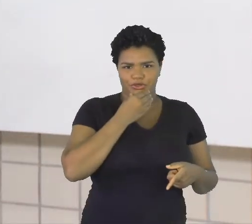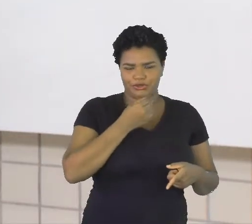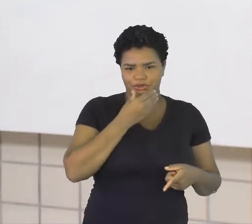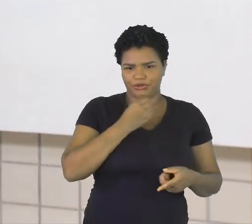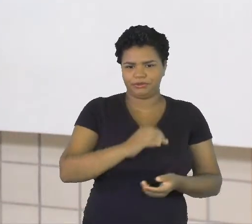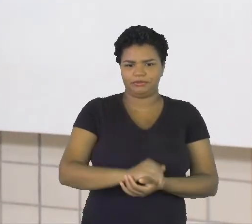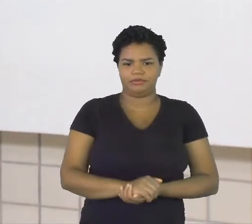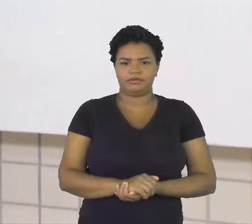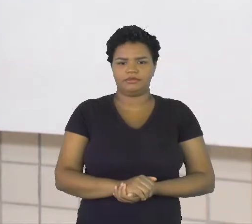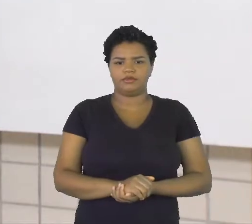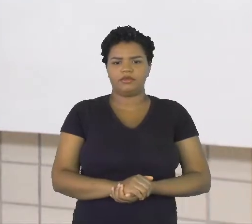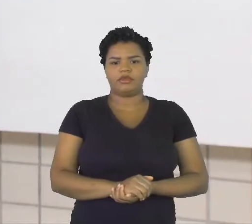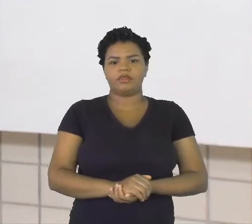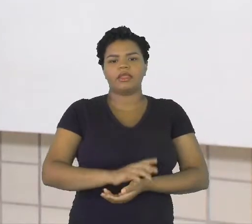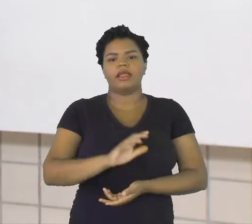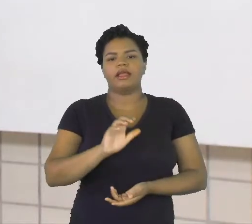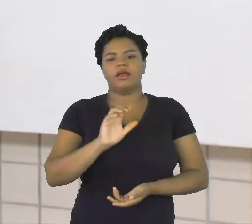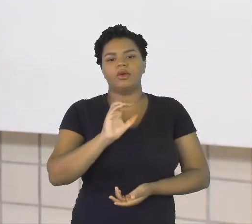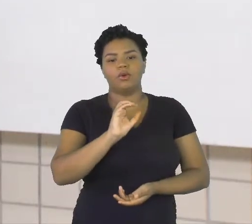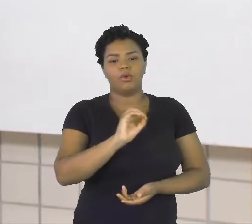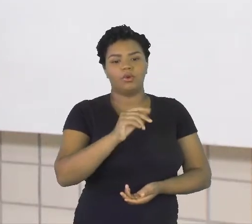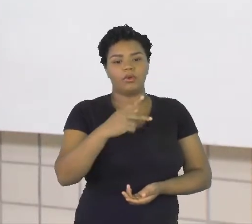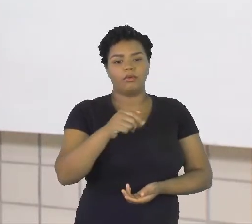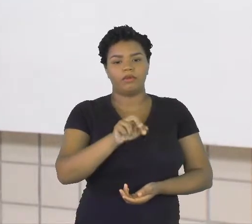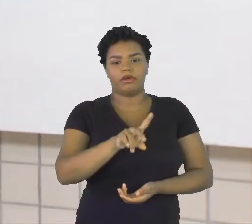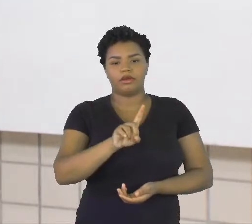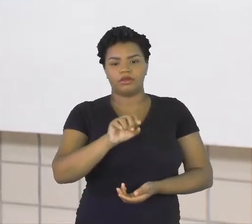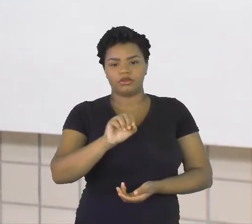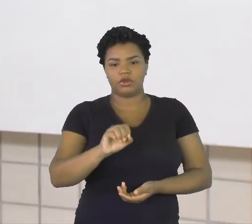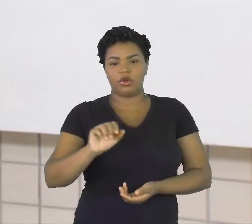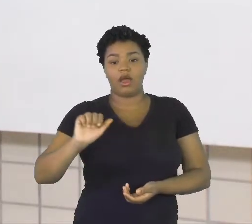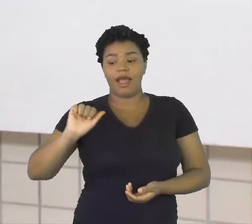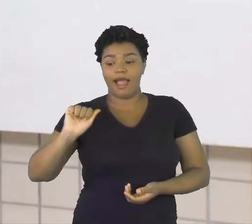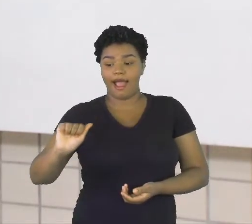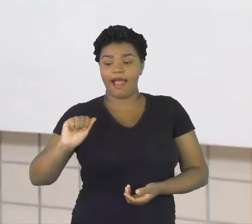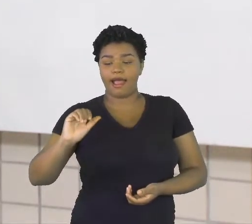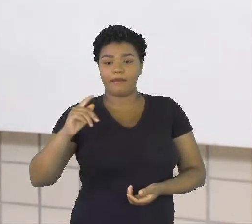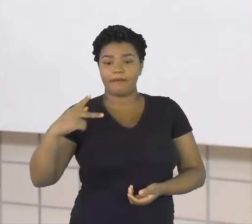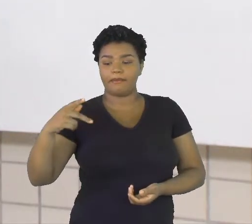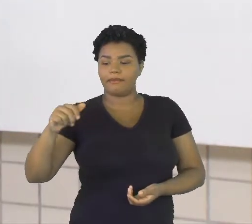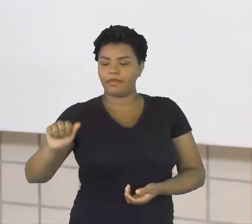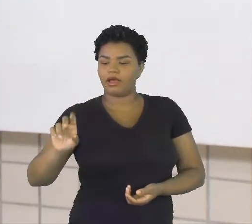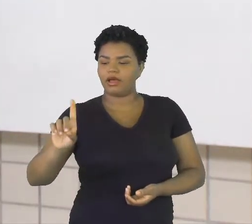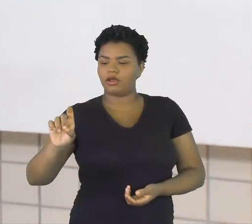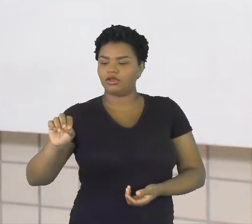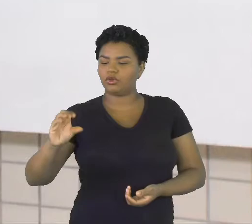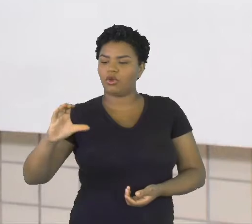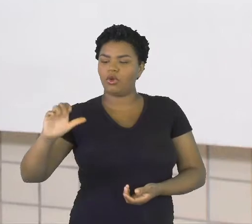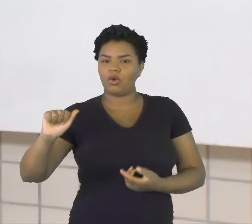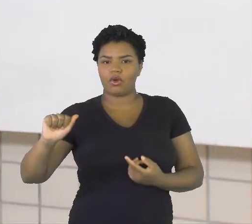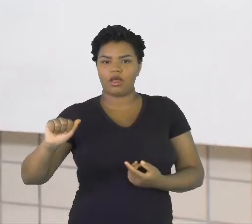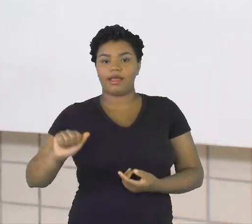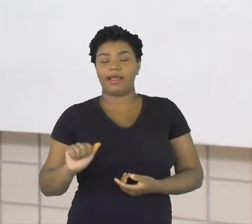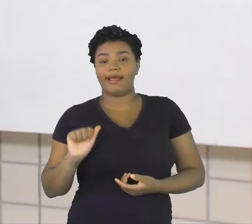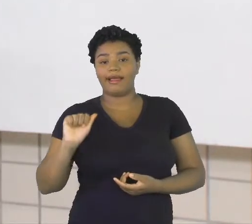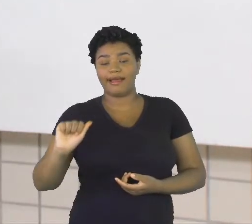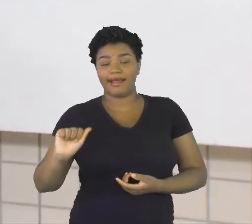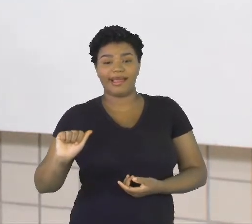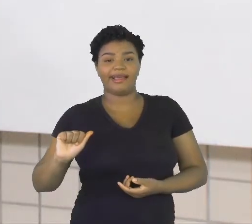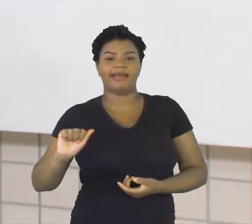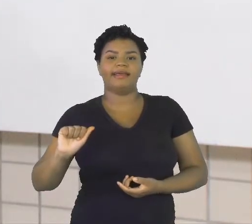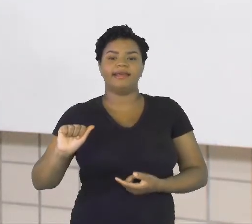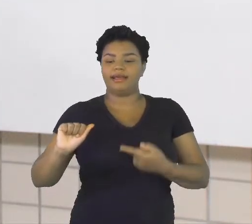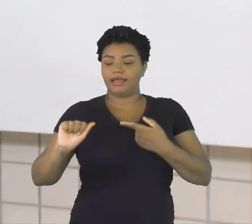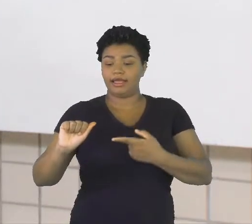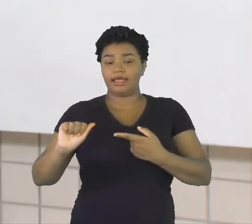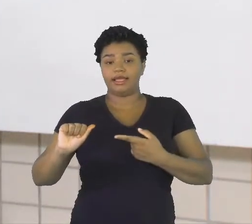masculino. O pardal é a pardoca, ó, pardoca. O artigo a já está falando para